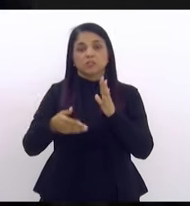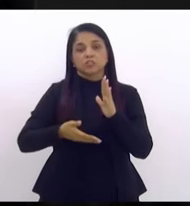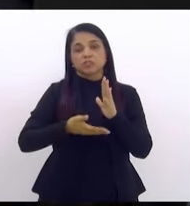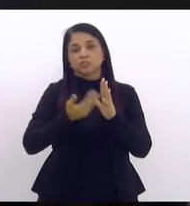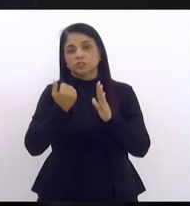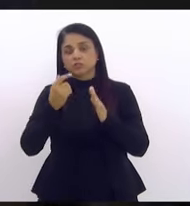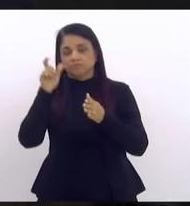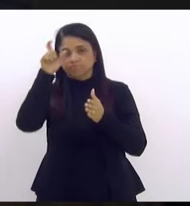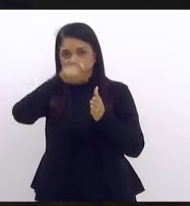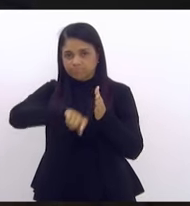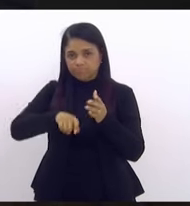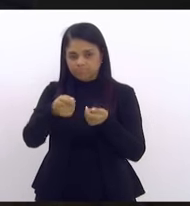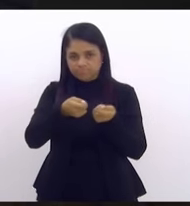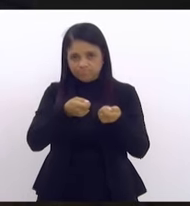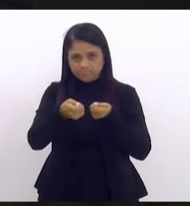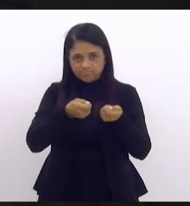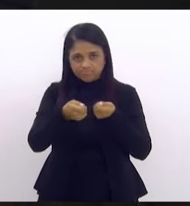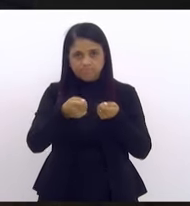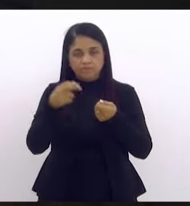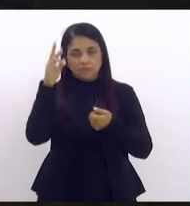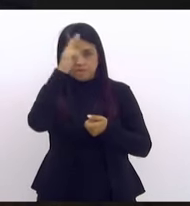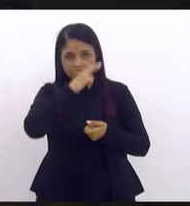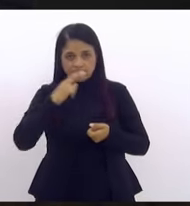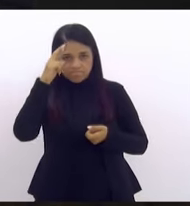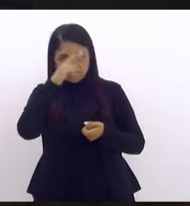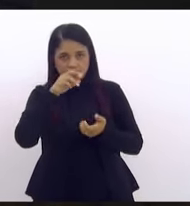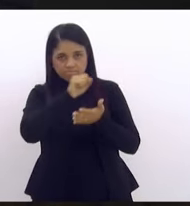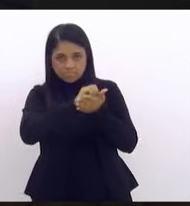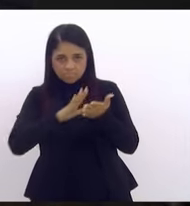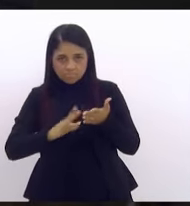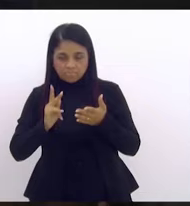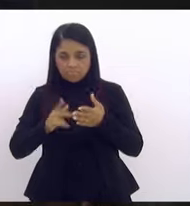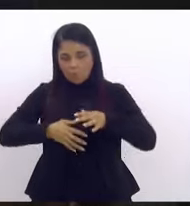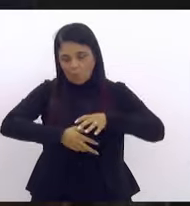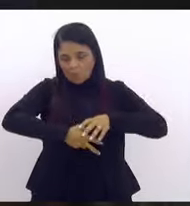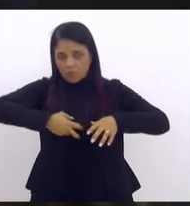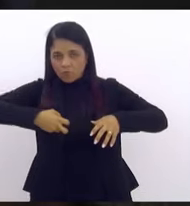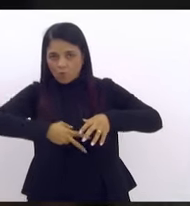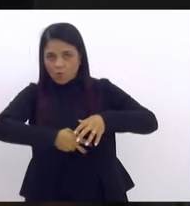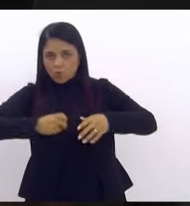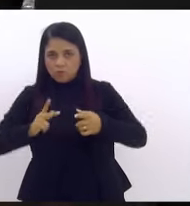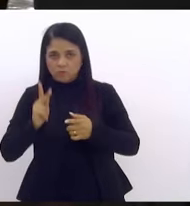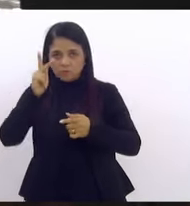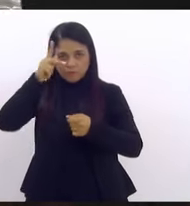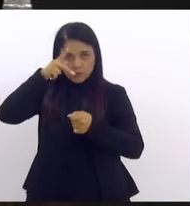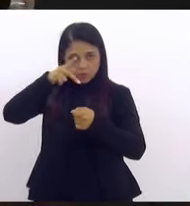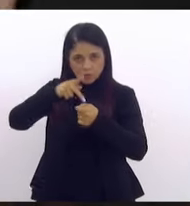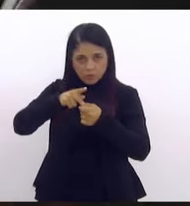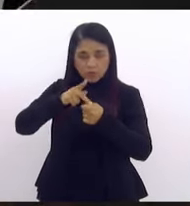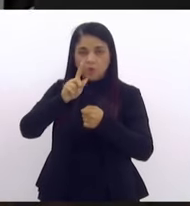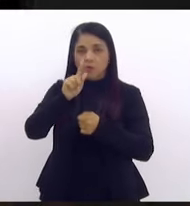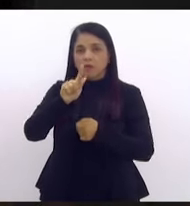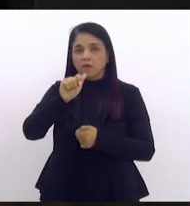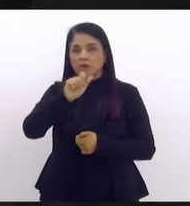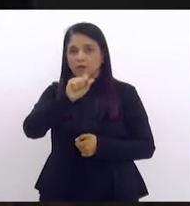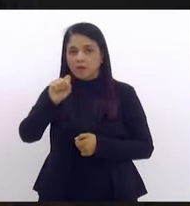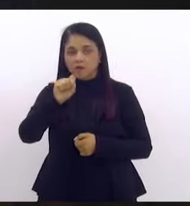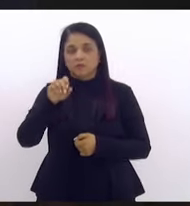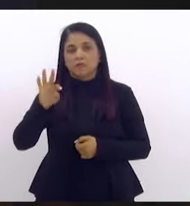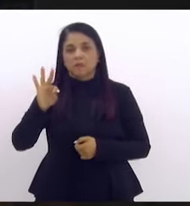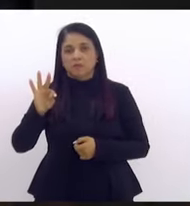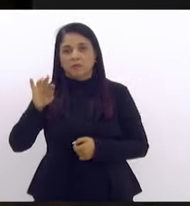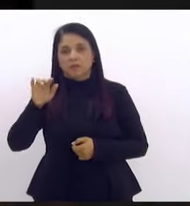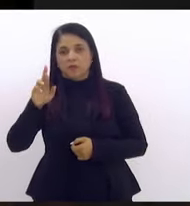de controle, monitoramento e fiscalização das atividades de exploração e produção de petróleo e gás,